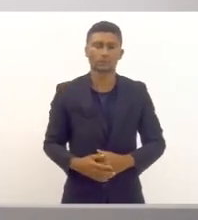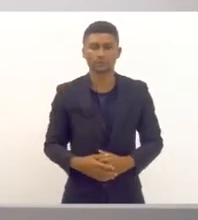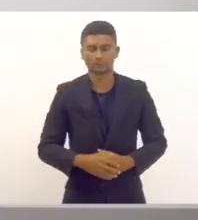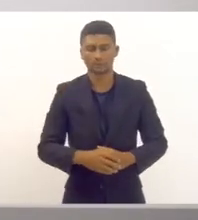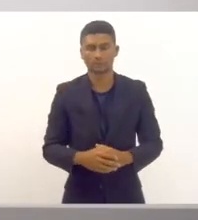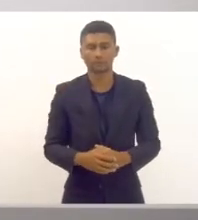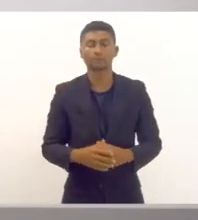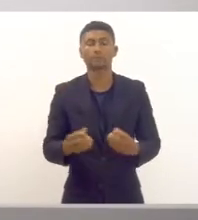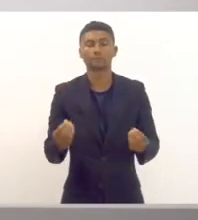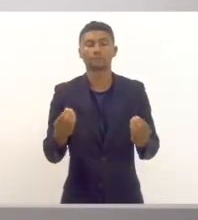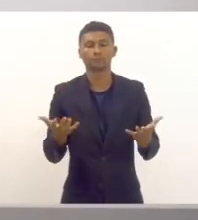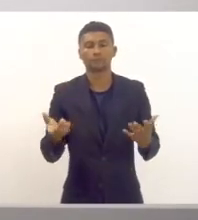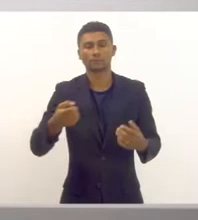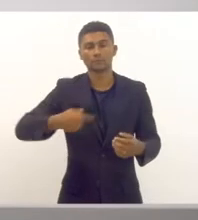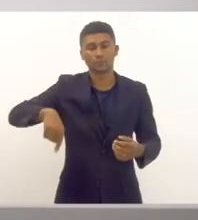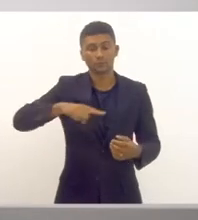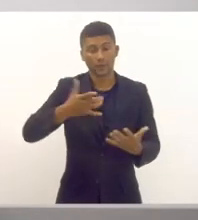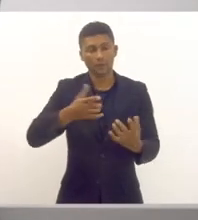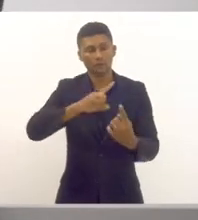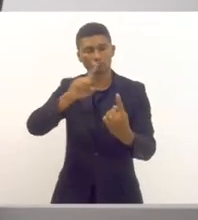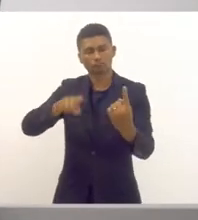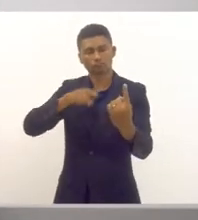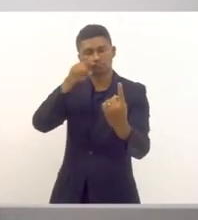para alcançarmos o nosso objetivo,